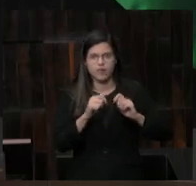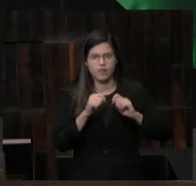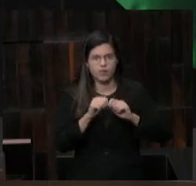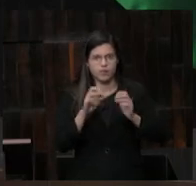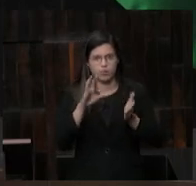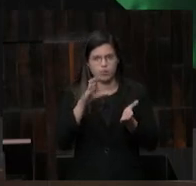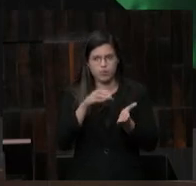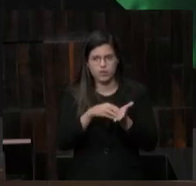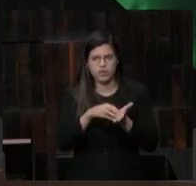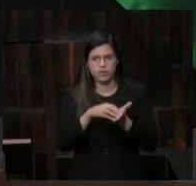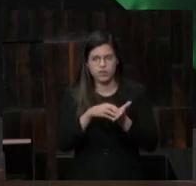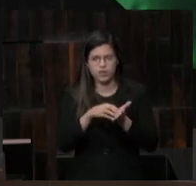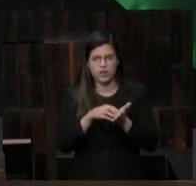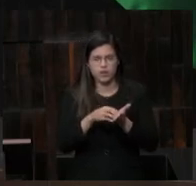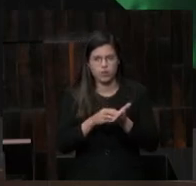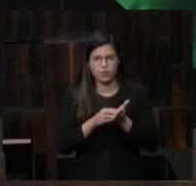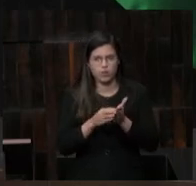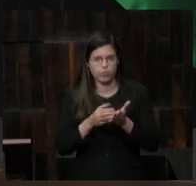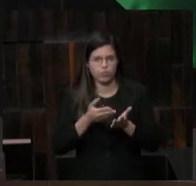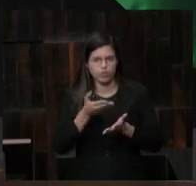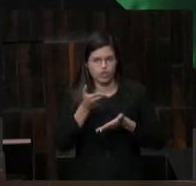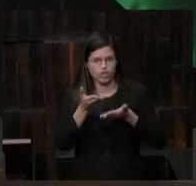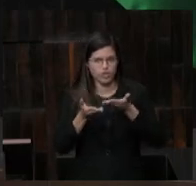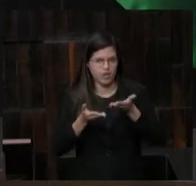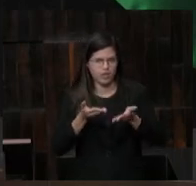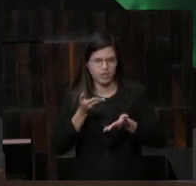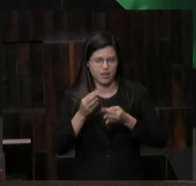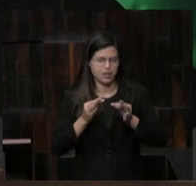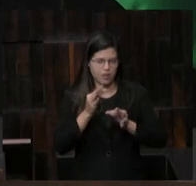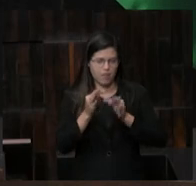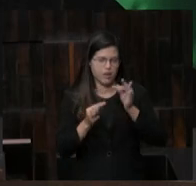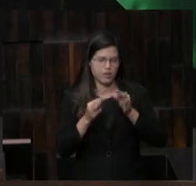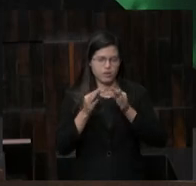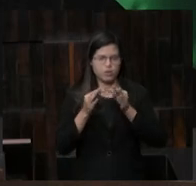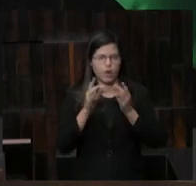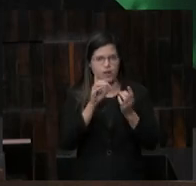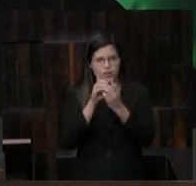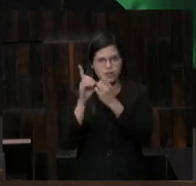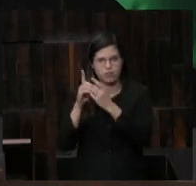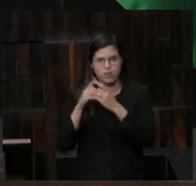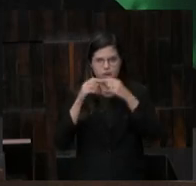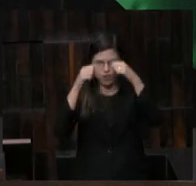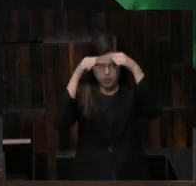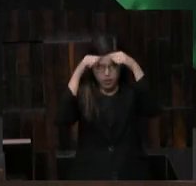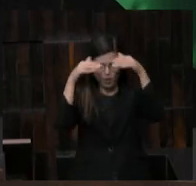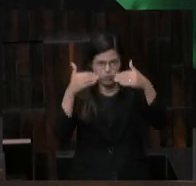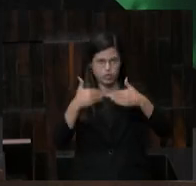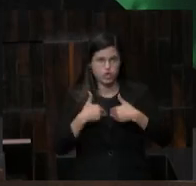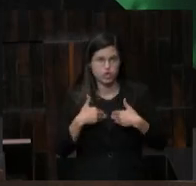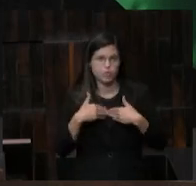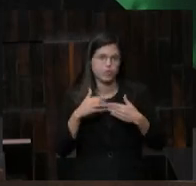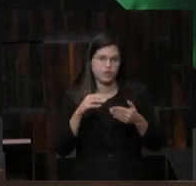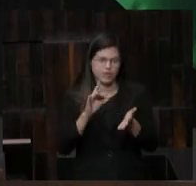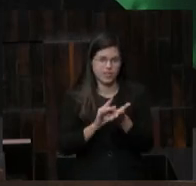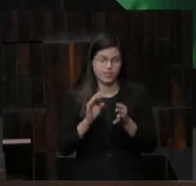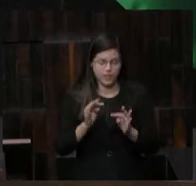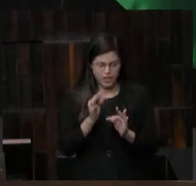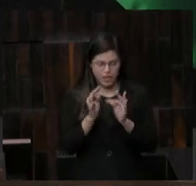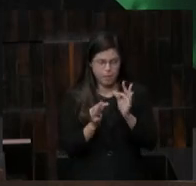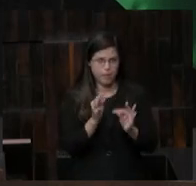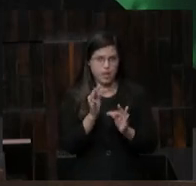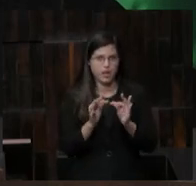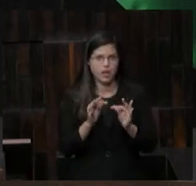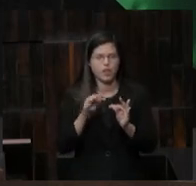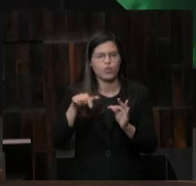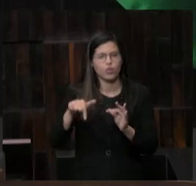centro de atendimento ao autismo, um centro de, na verdade, era de tratamento. E aí a Michele veio